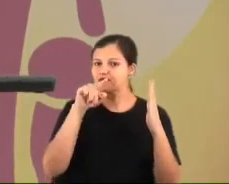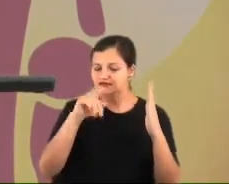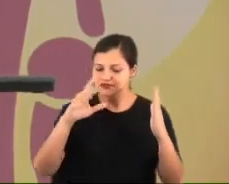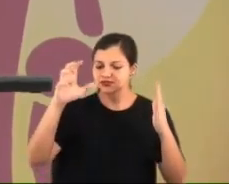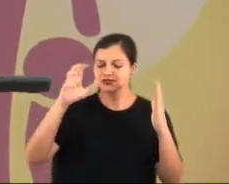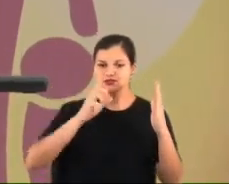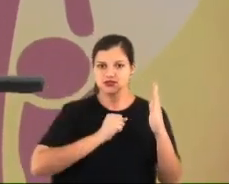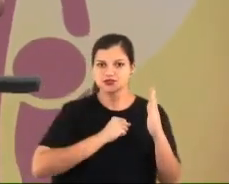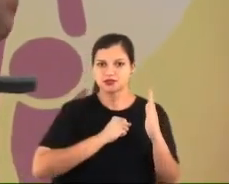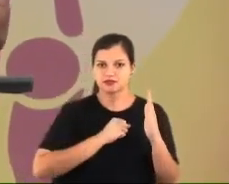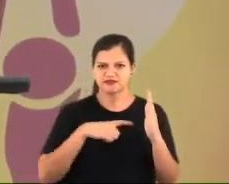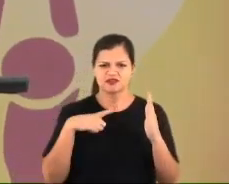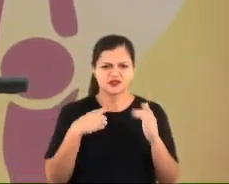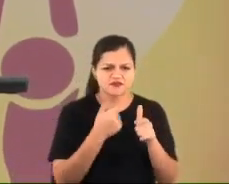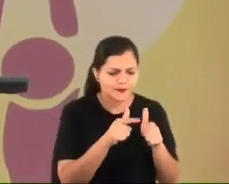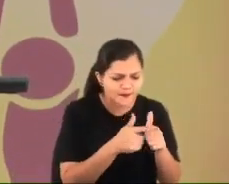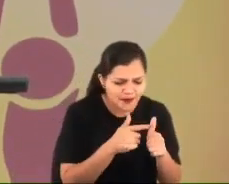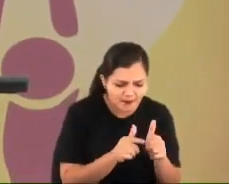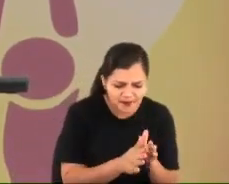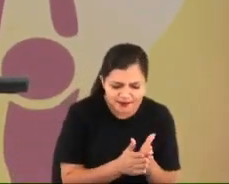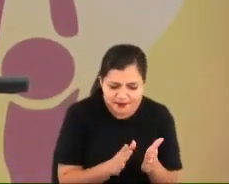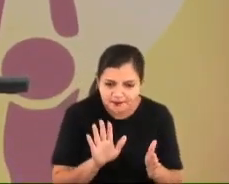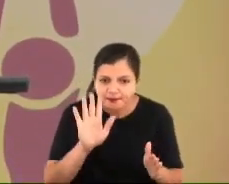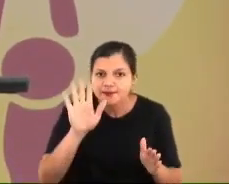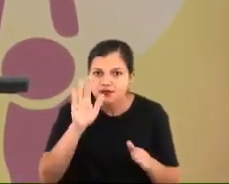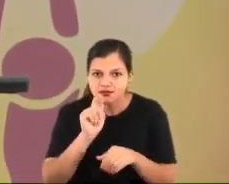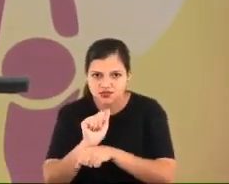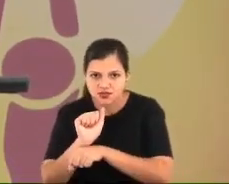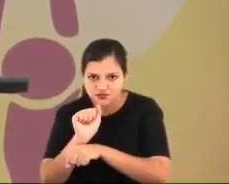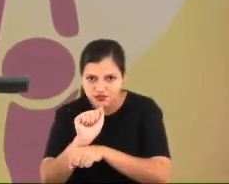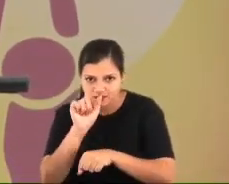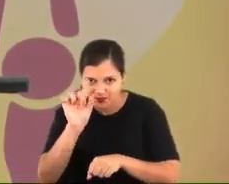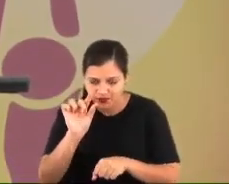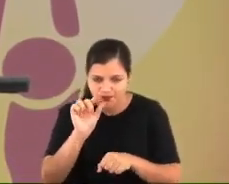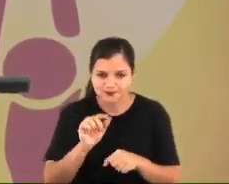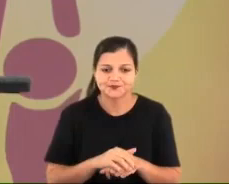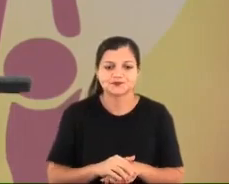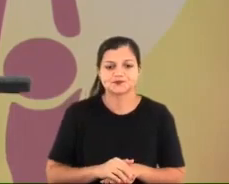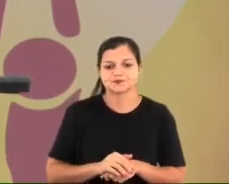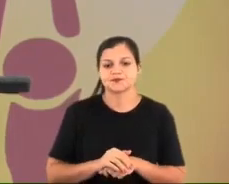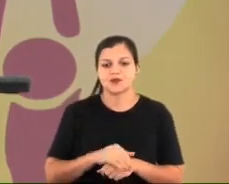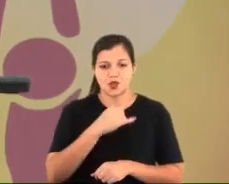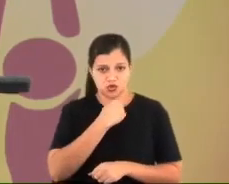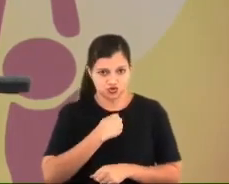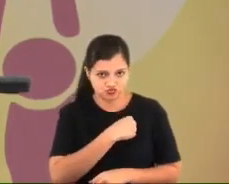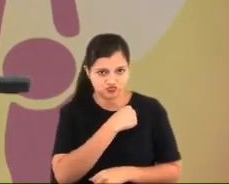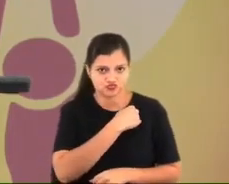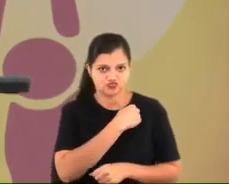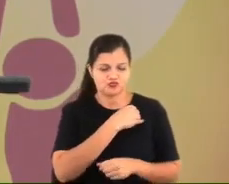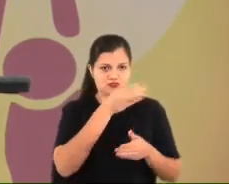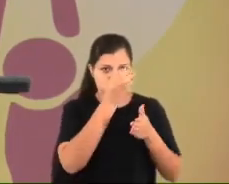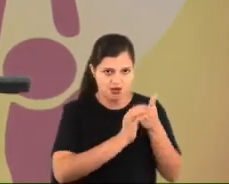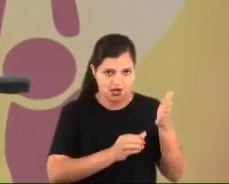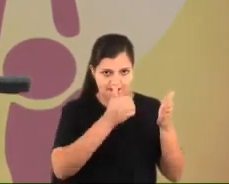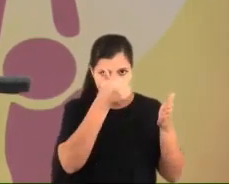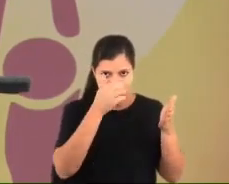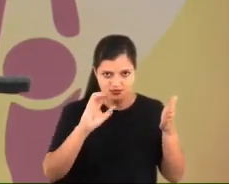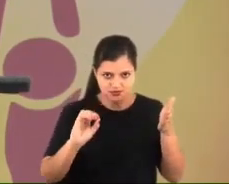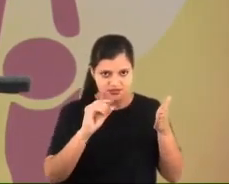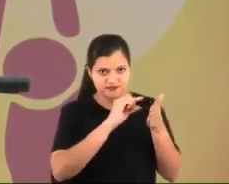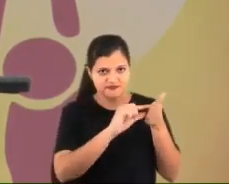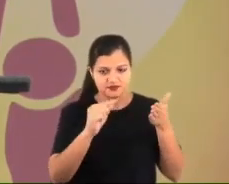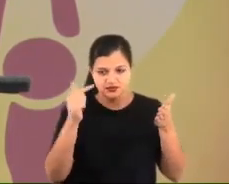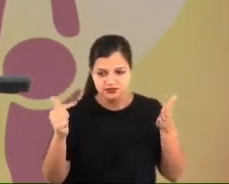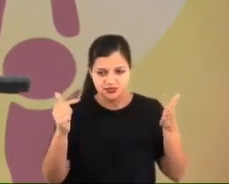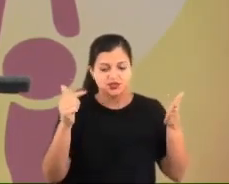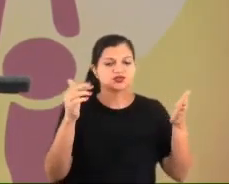texto aqui do tablet embaralhou, fiquei doidinho aqui, espera aí. João, capítulo 10, de 7 a 11. Por isso que a gente tem que estar com a Bíblia aqui, né?